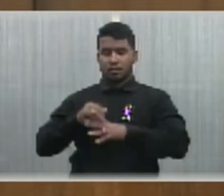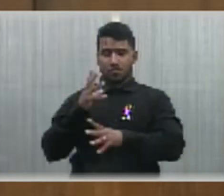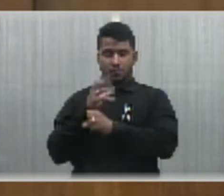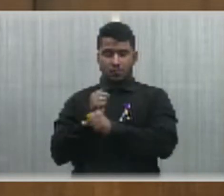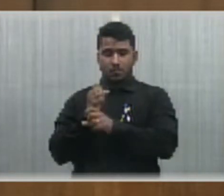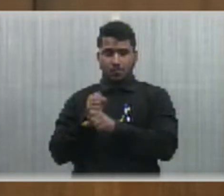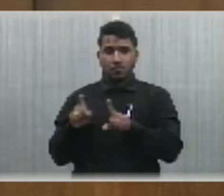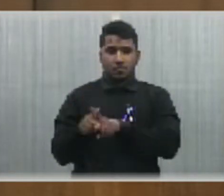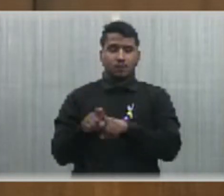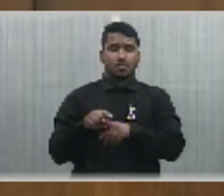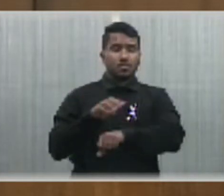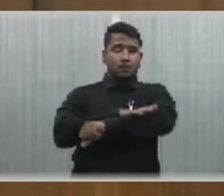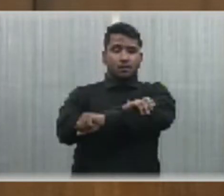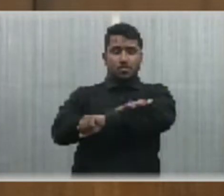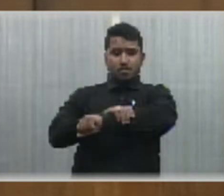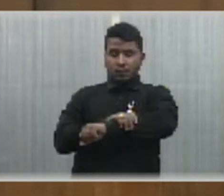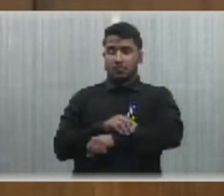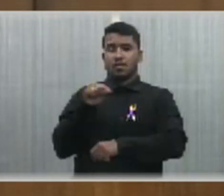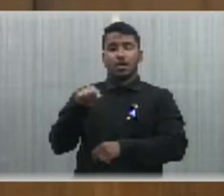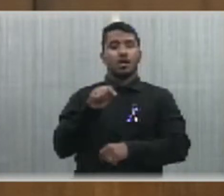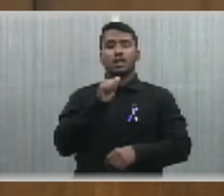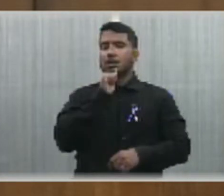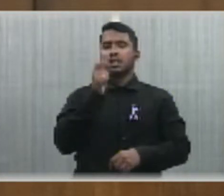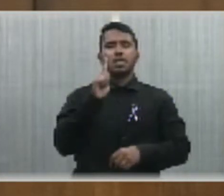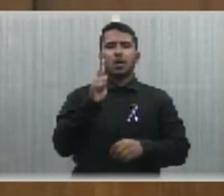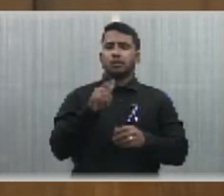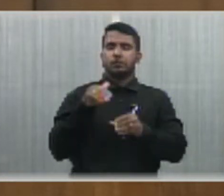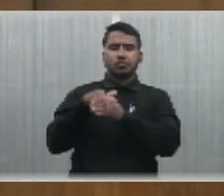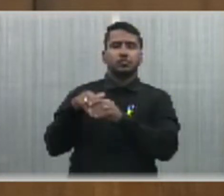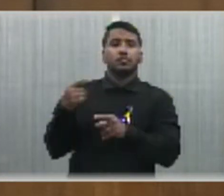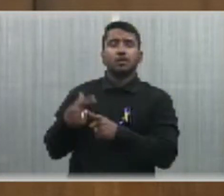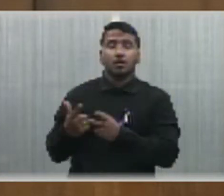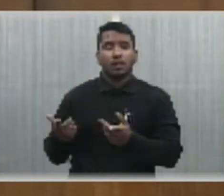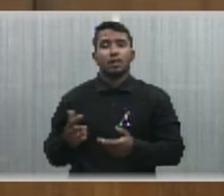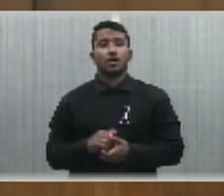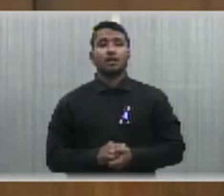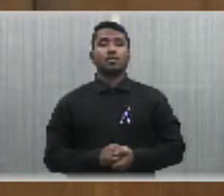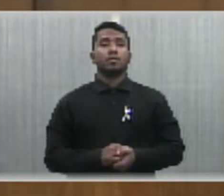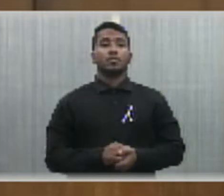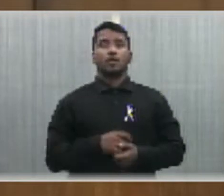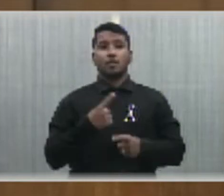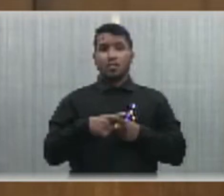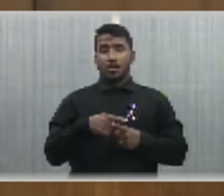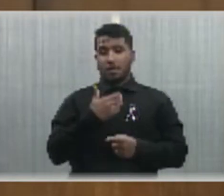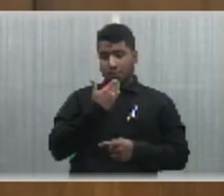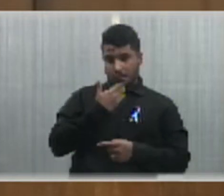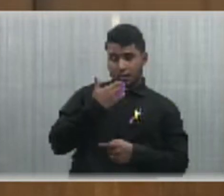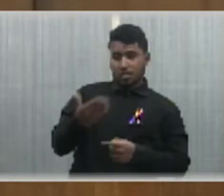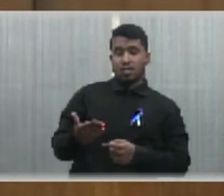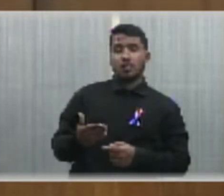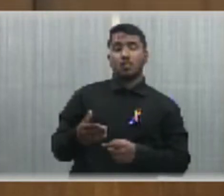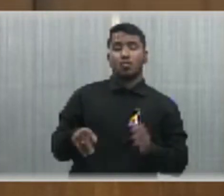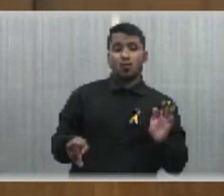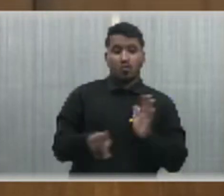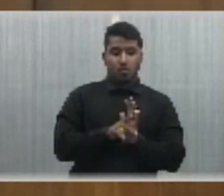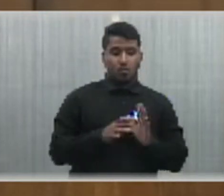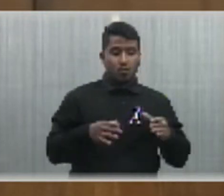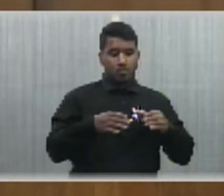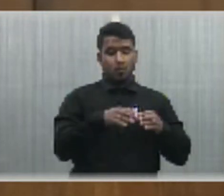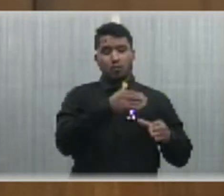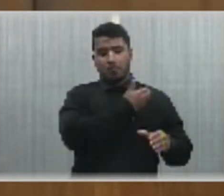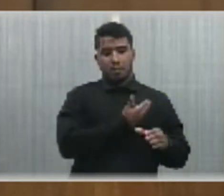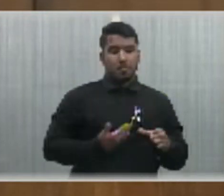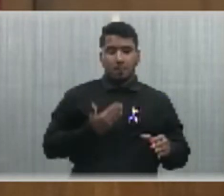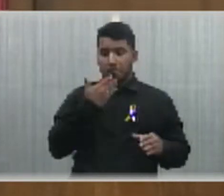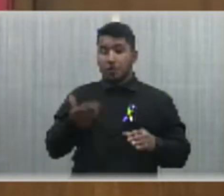contabilistas e fisioterapeutas não foram apreciadas em razão do pedido de vista da bancada